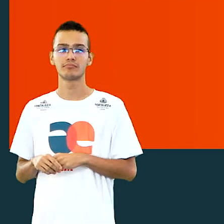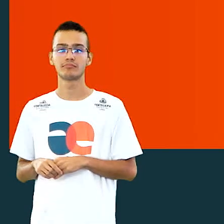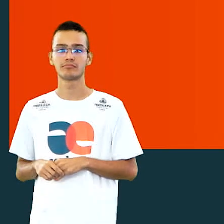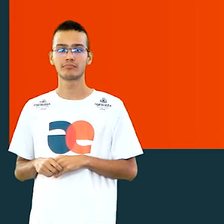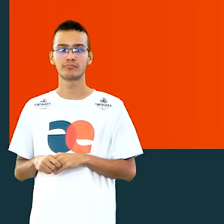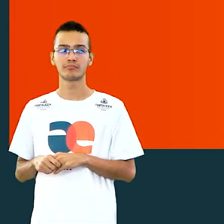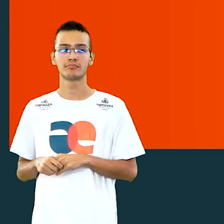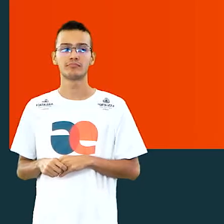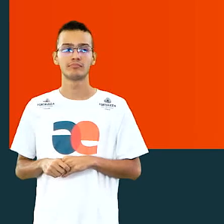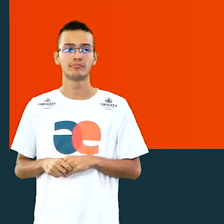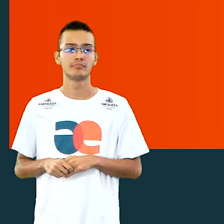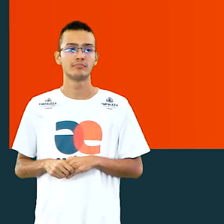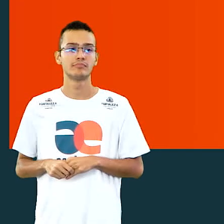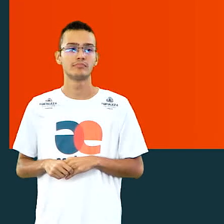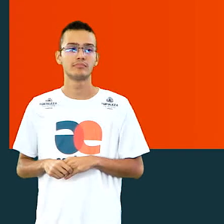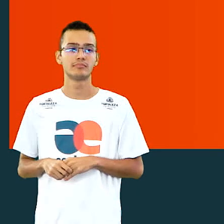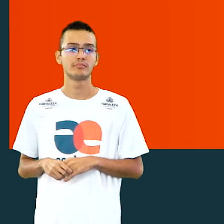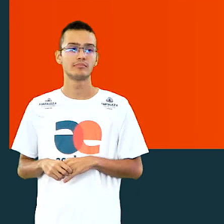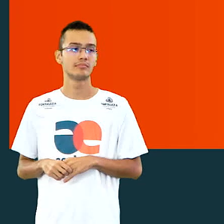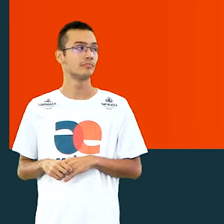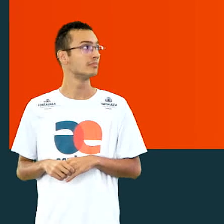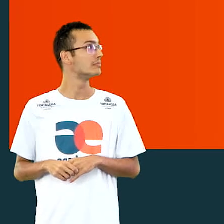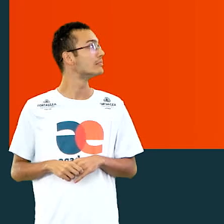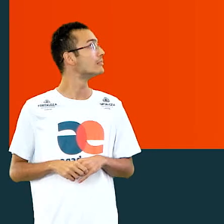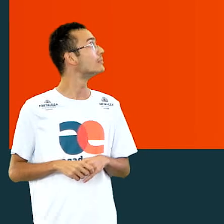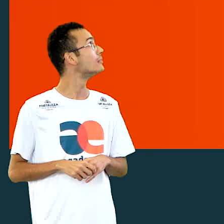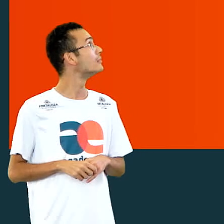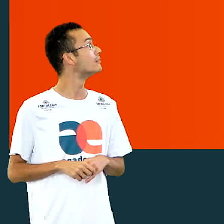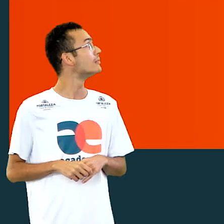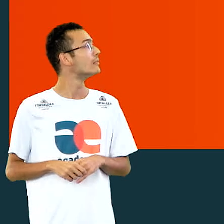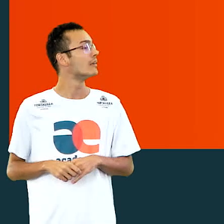Oi. Diga. Não ouvi?